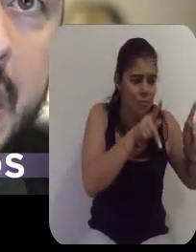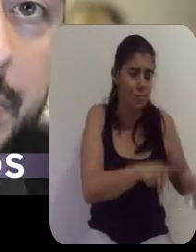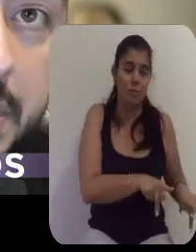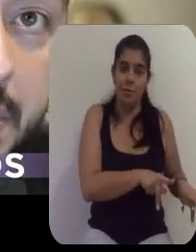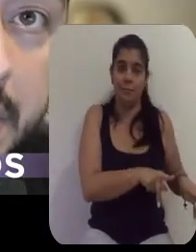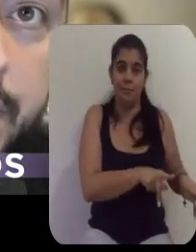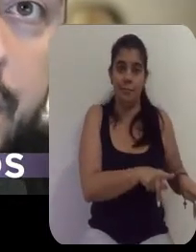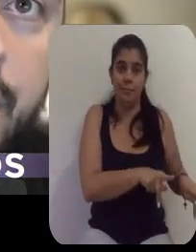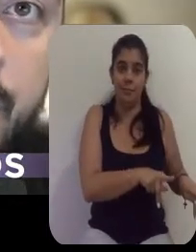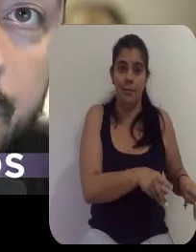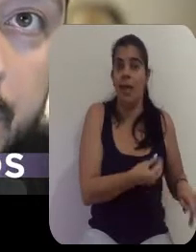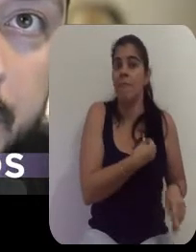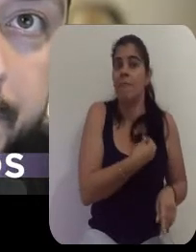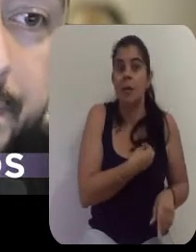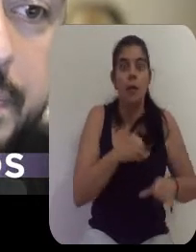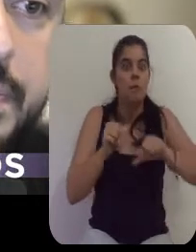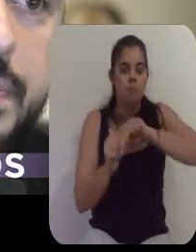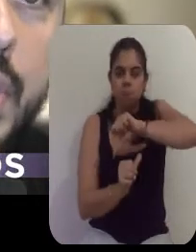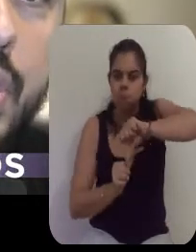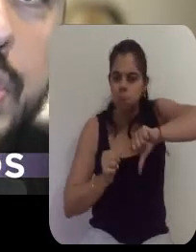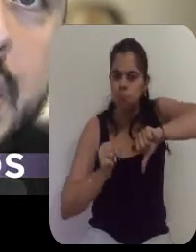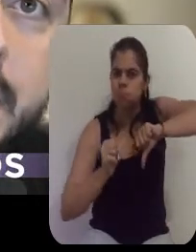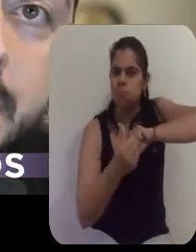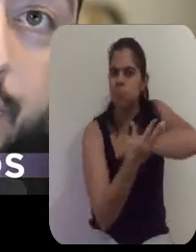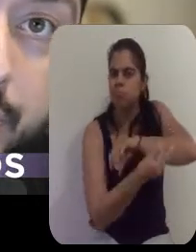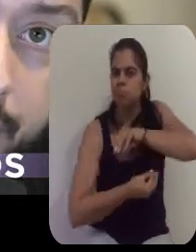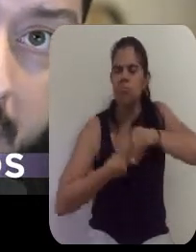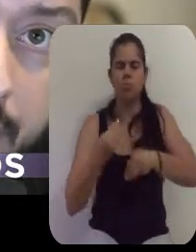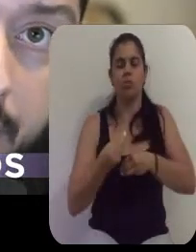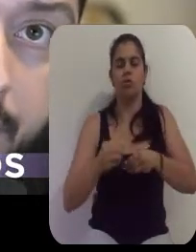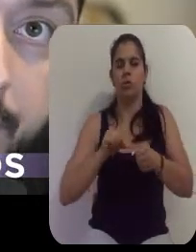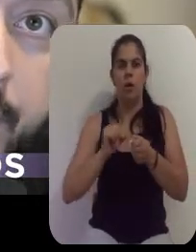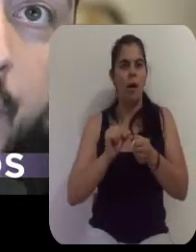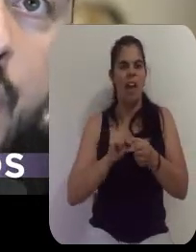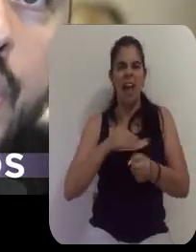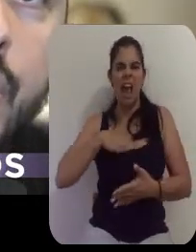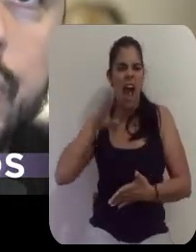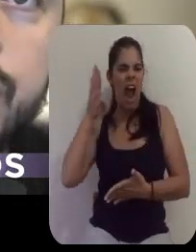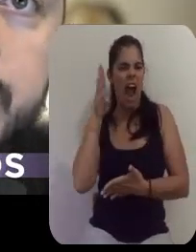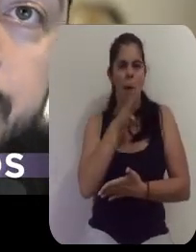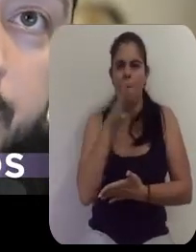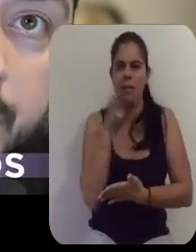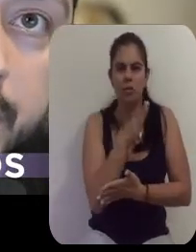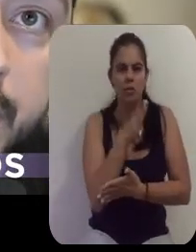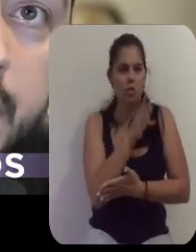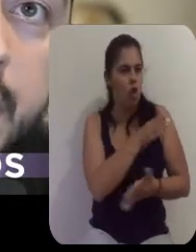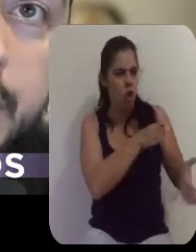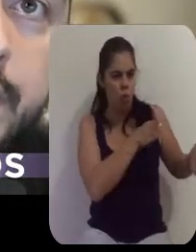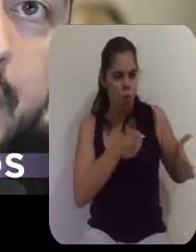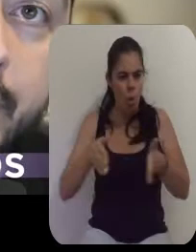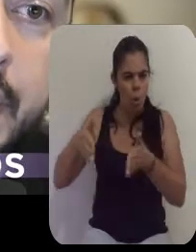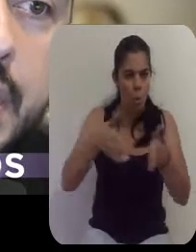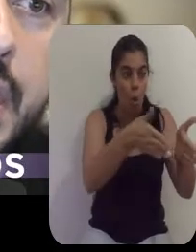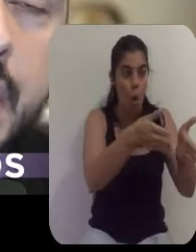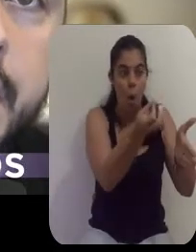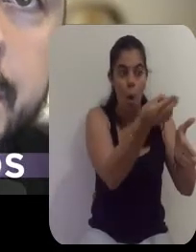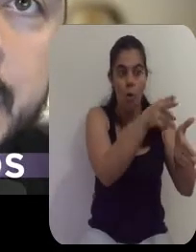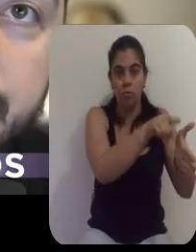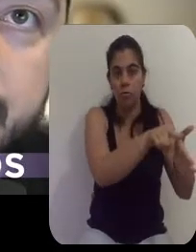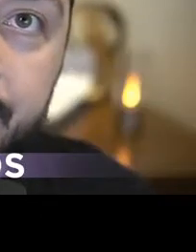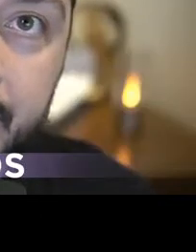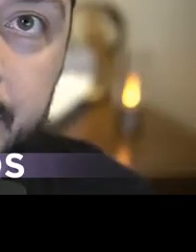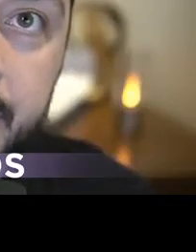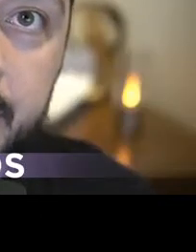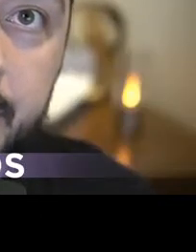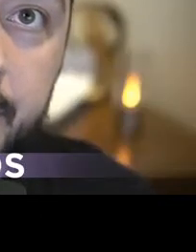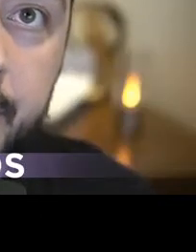vai mudar em uma direção ou em outra. Ou da restrição de movimento, ou do número de mortos que a gente vai ver na